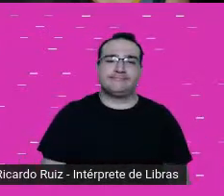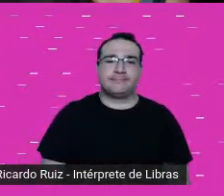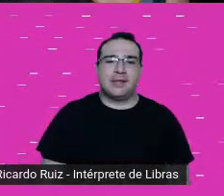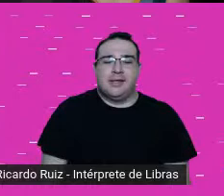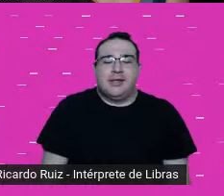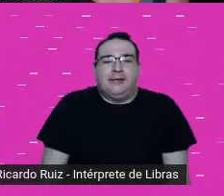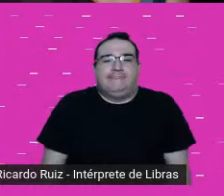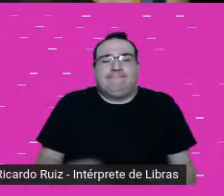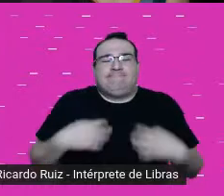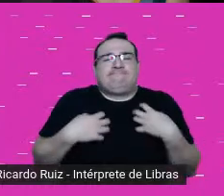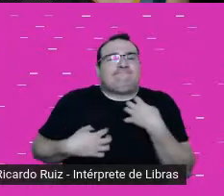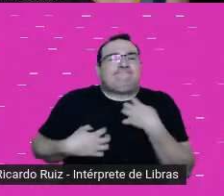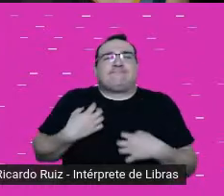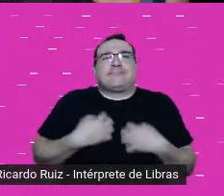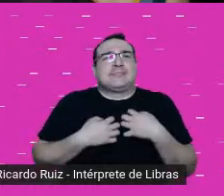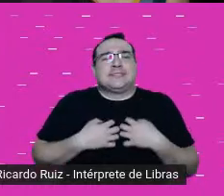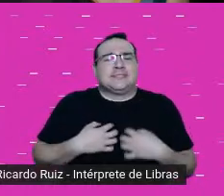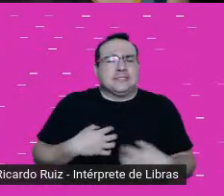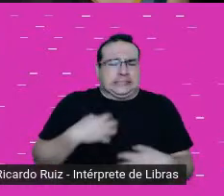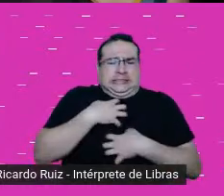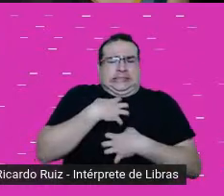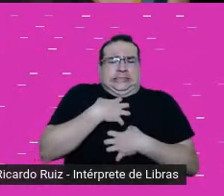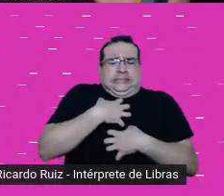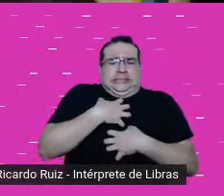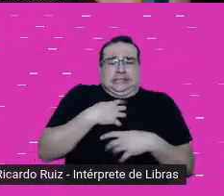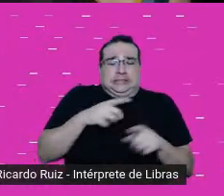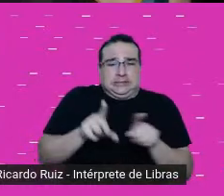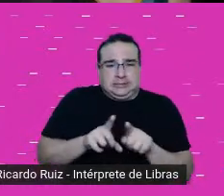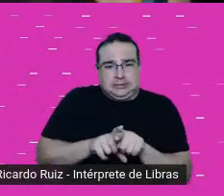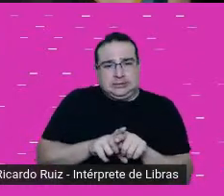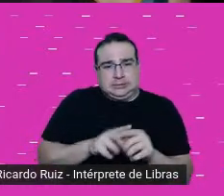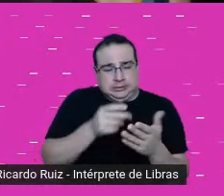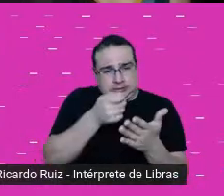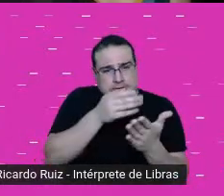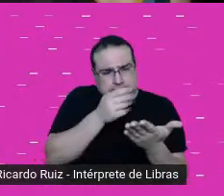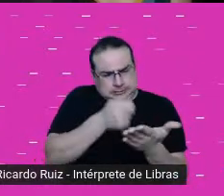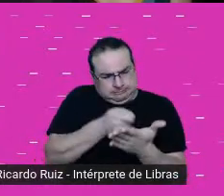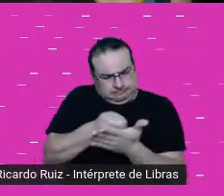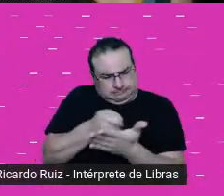era muito intenso e muita disciplina, mas eu acho